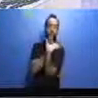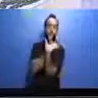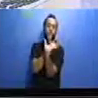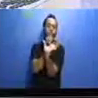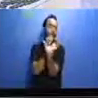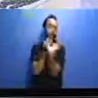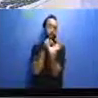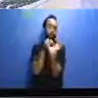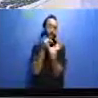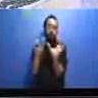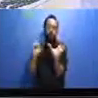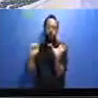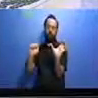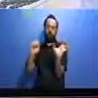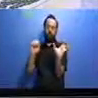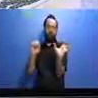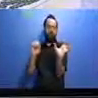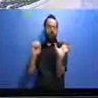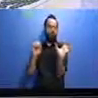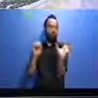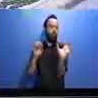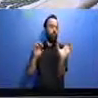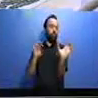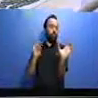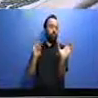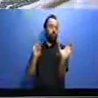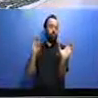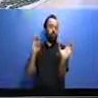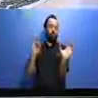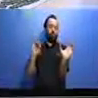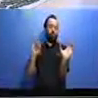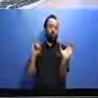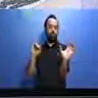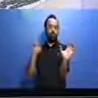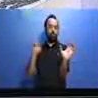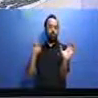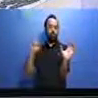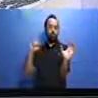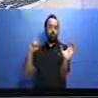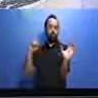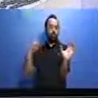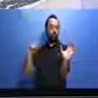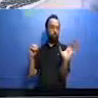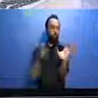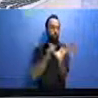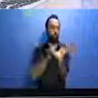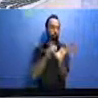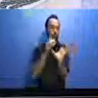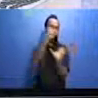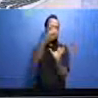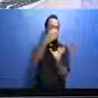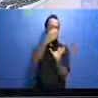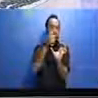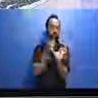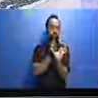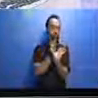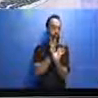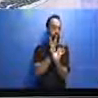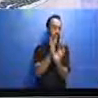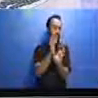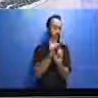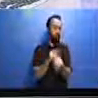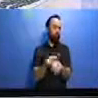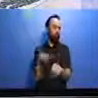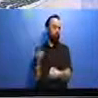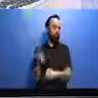da esponja, e sai pelo ósculo. É sempre esse movimento. Ela também tem uma epiderme. Nós temos uma epiderme, que é essa